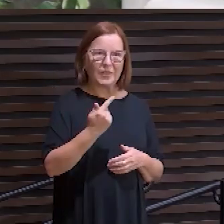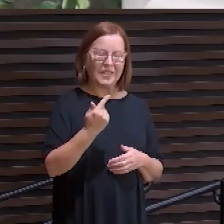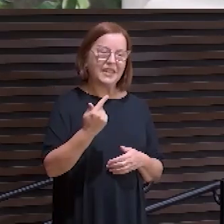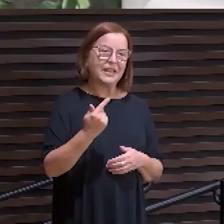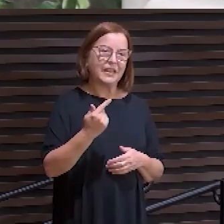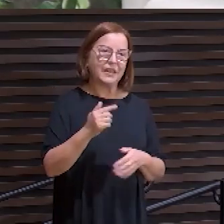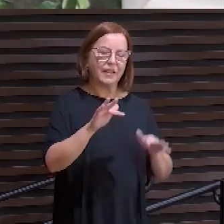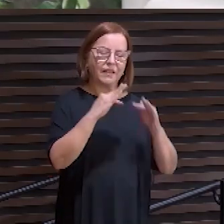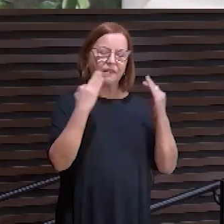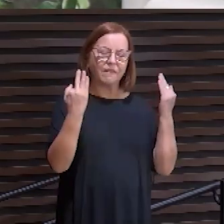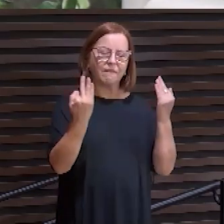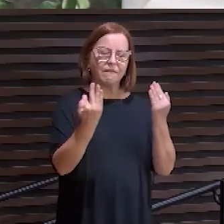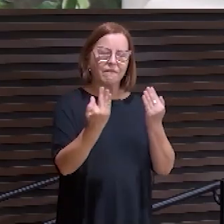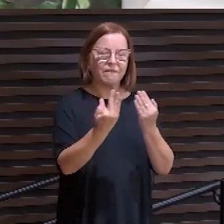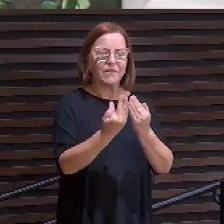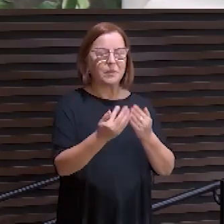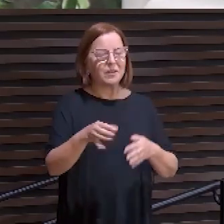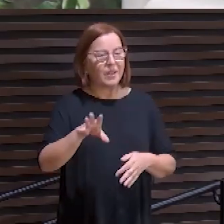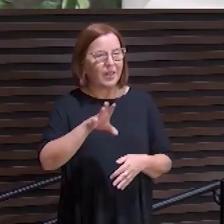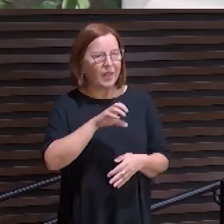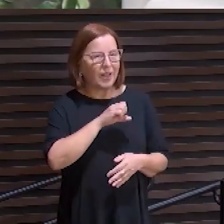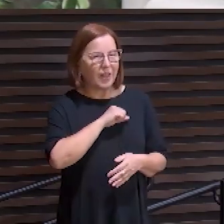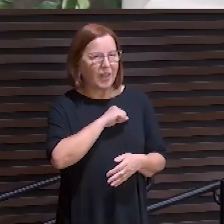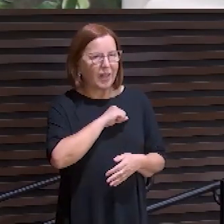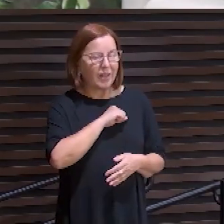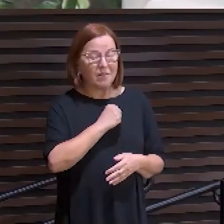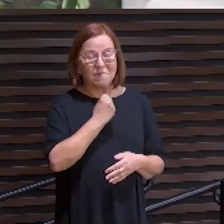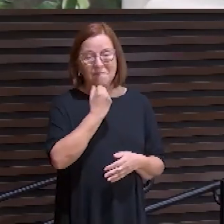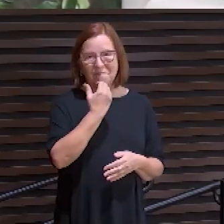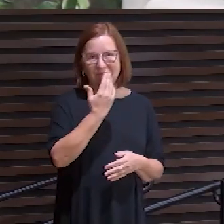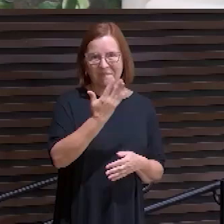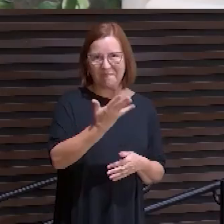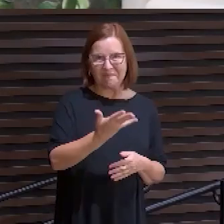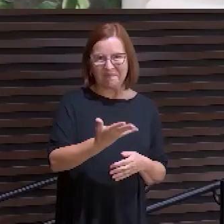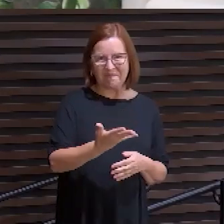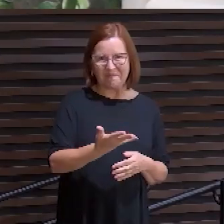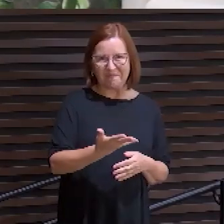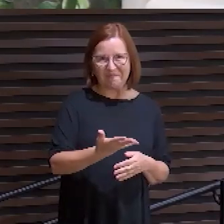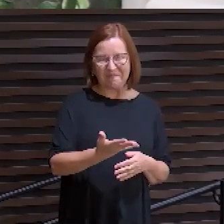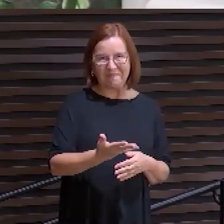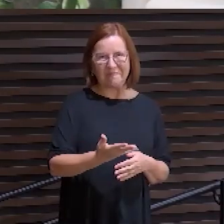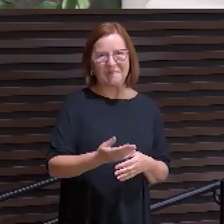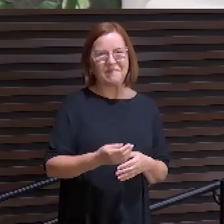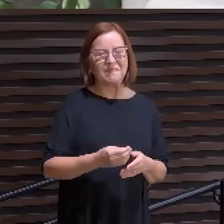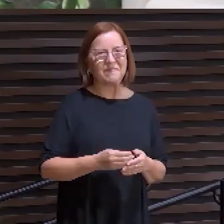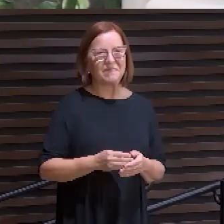família amorosa, generosa, graciosa,